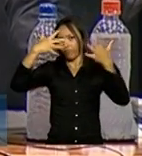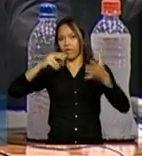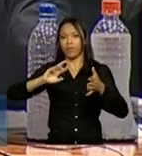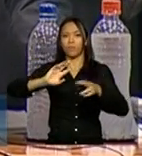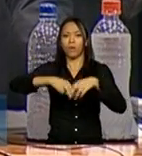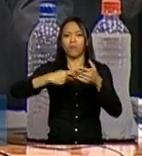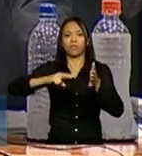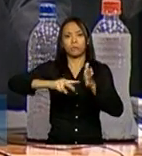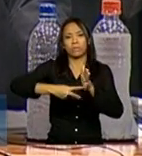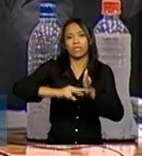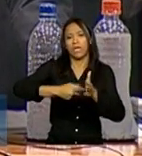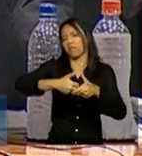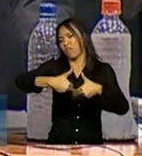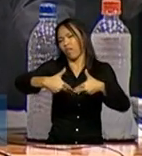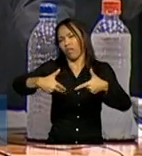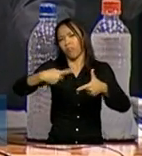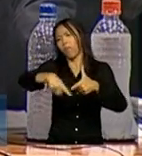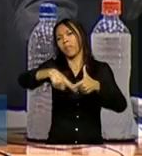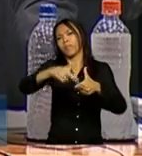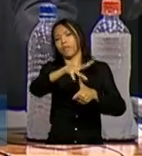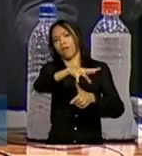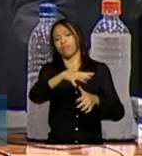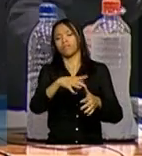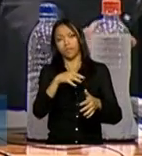obras importantes naquela região. E